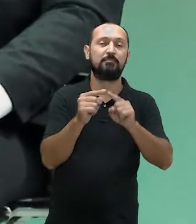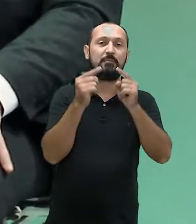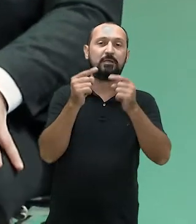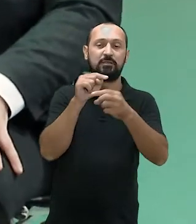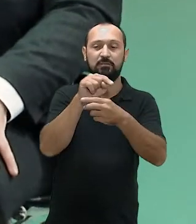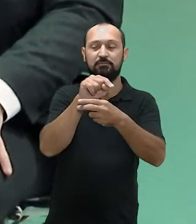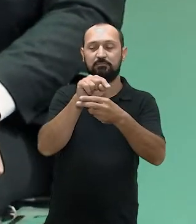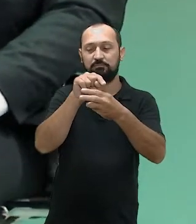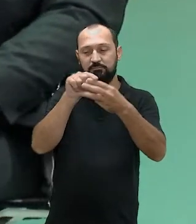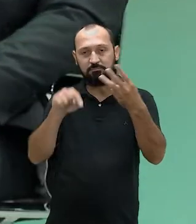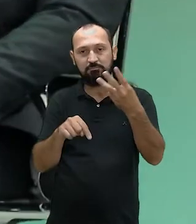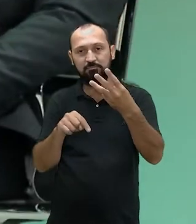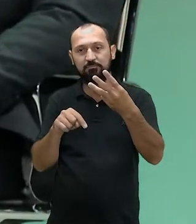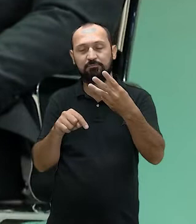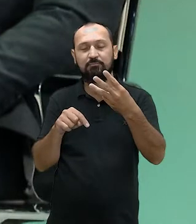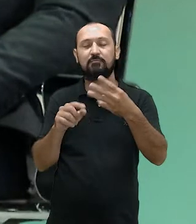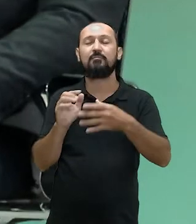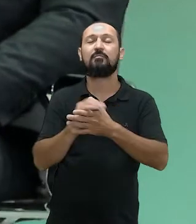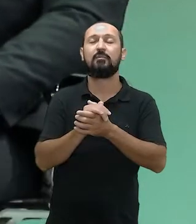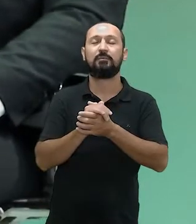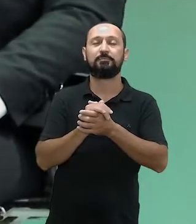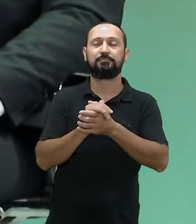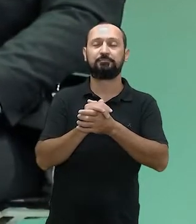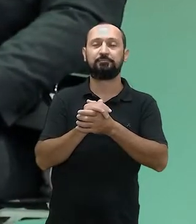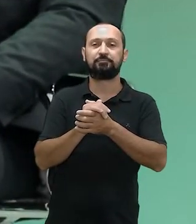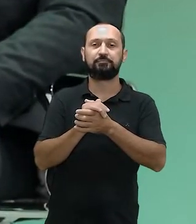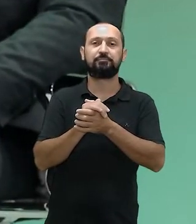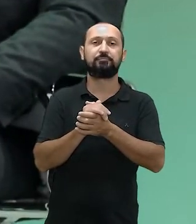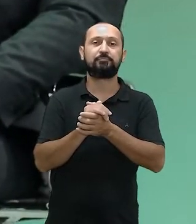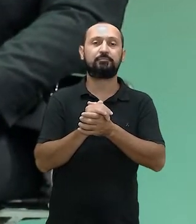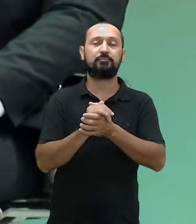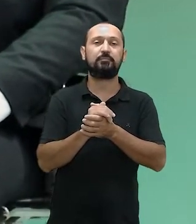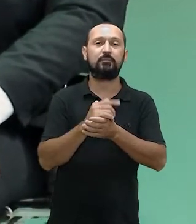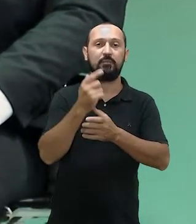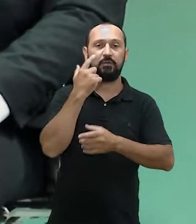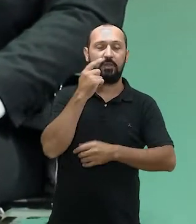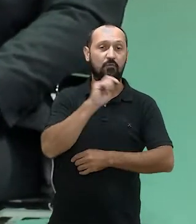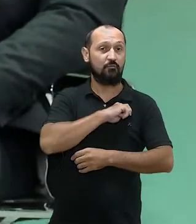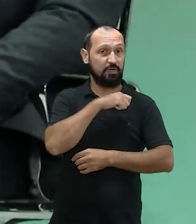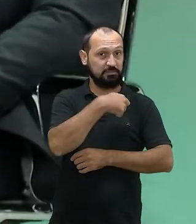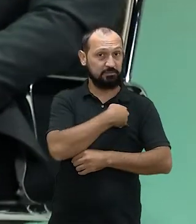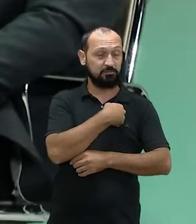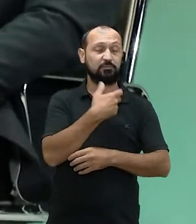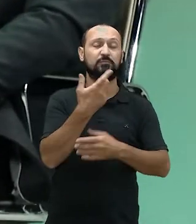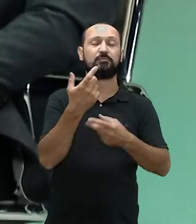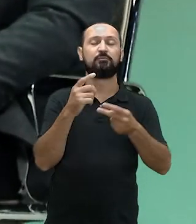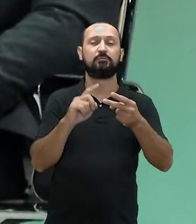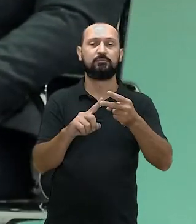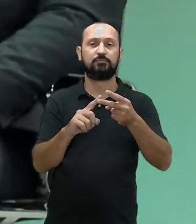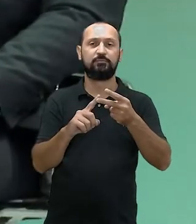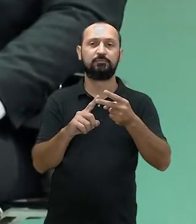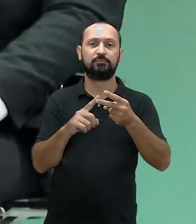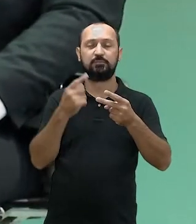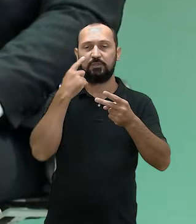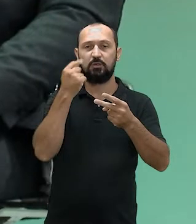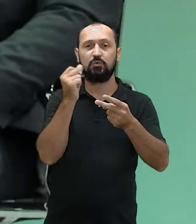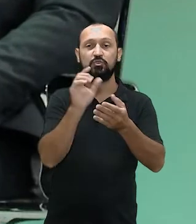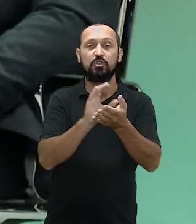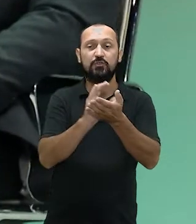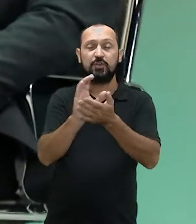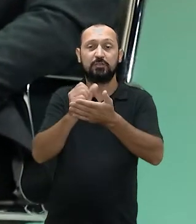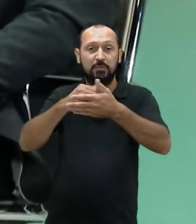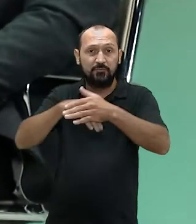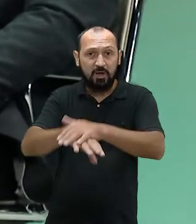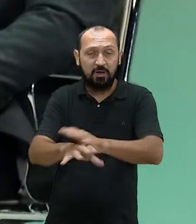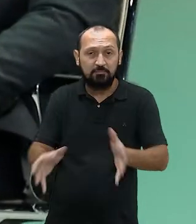só que ela é dividida em 3 orçamentos, suborçamentos, poderíamos dizer assim. Existe o orçamento fiscal, o orçamento de